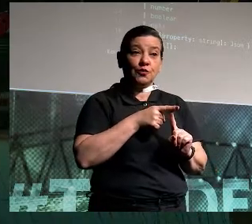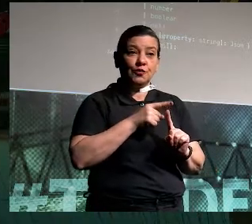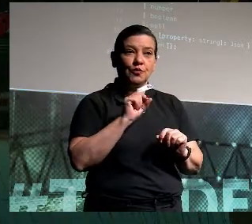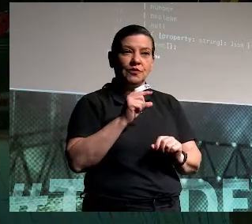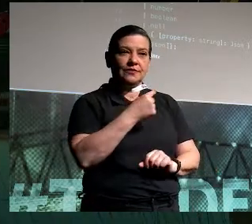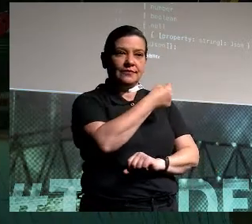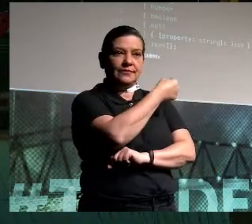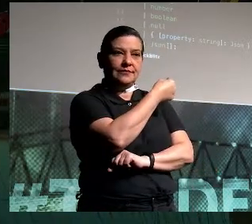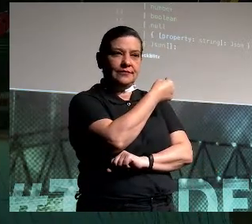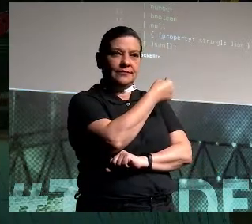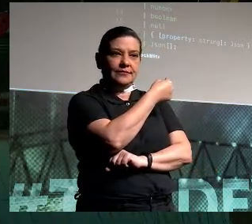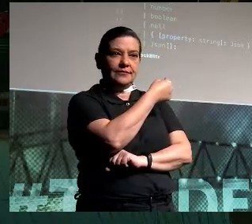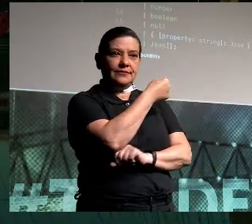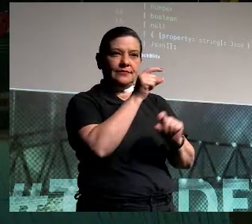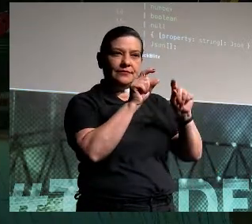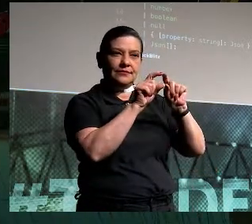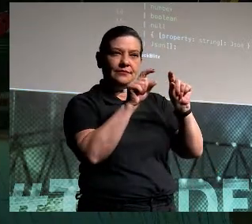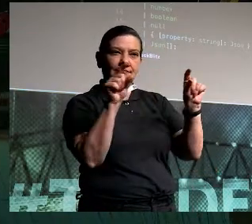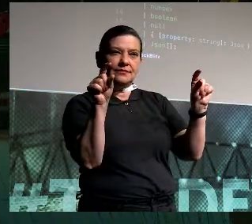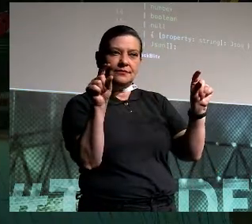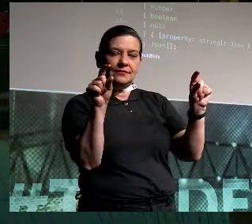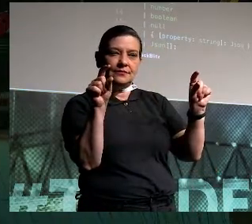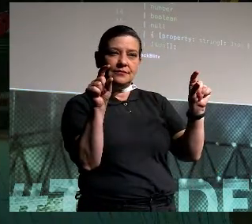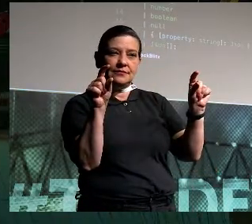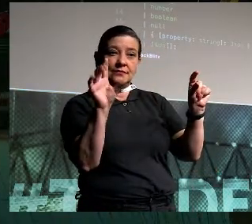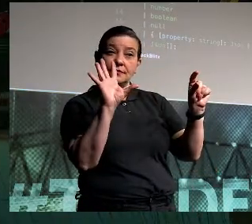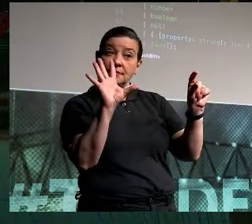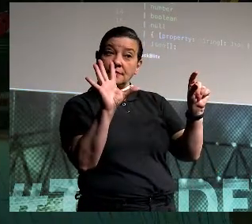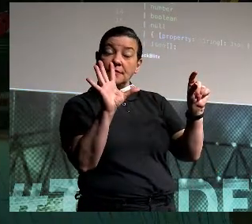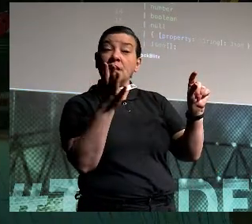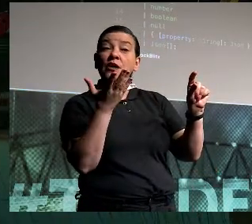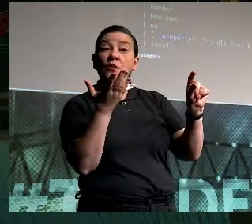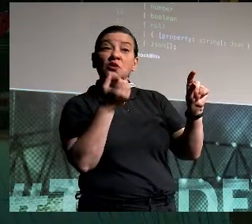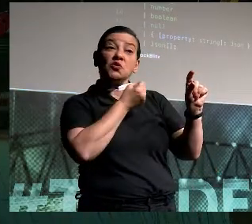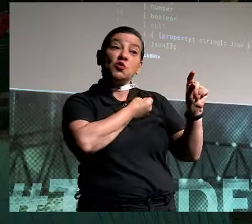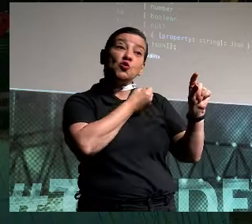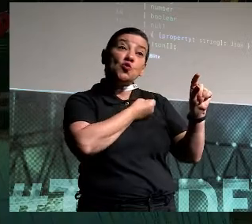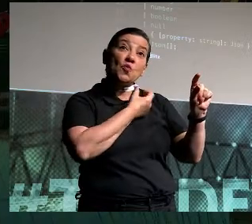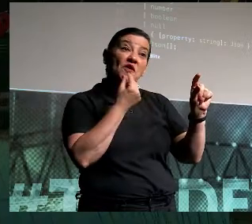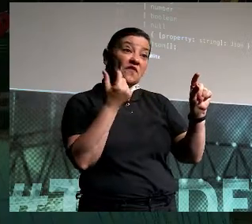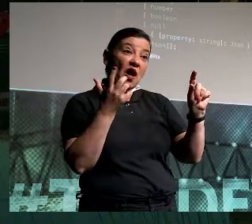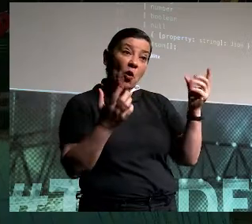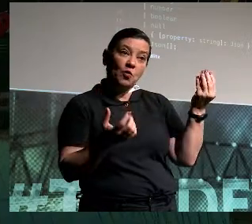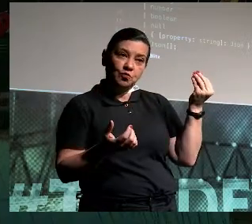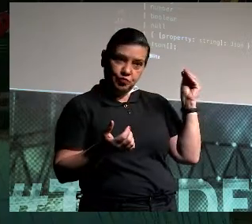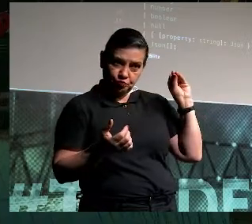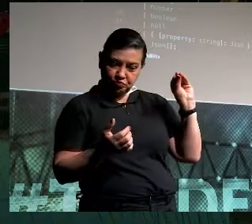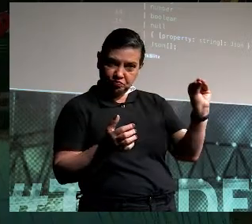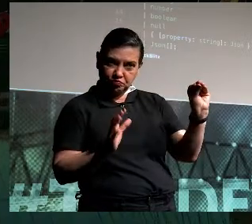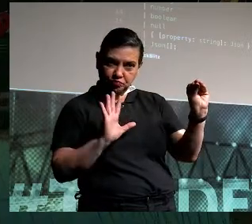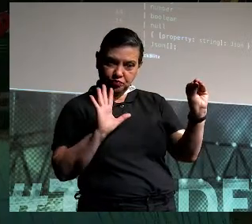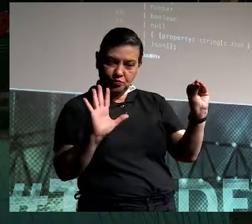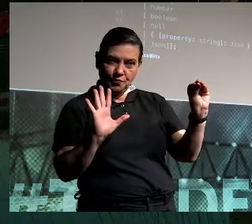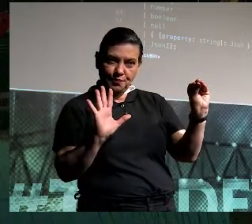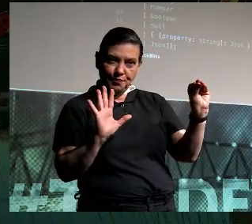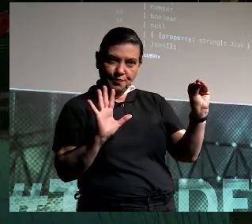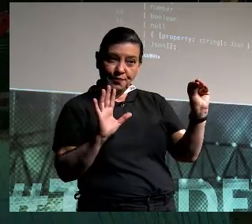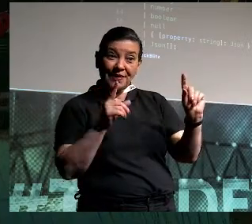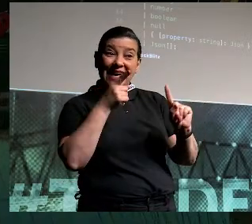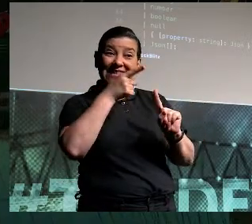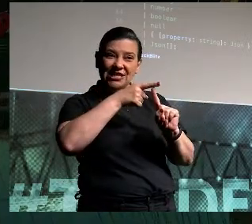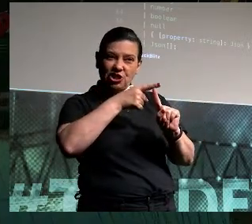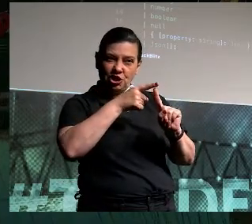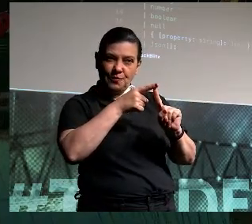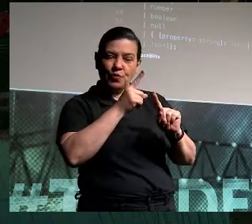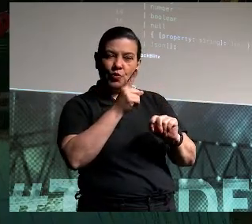or array. Isso significa que eu posso ter um determinado valor ou eu posso ter um array desse valor. Então, esse tipo T aqui,